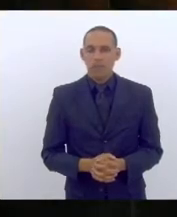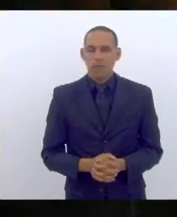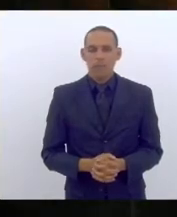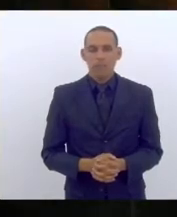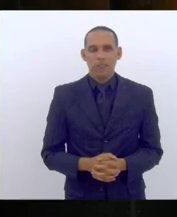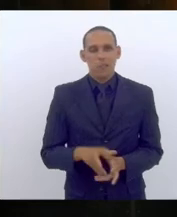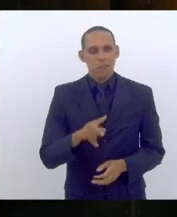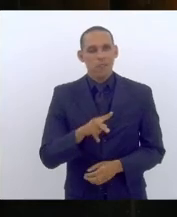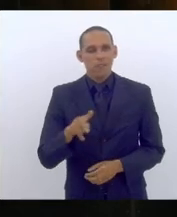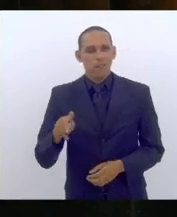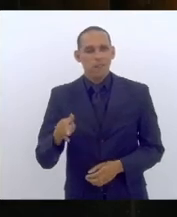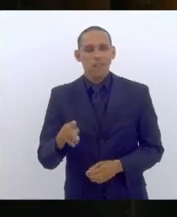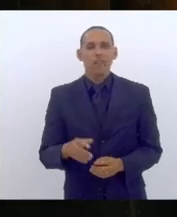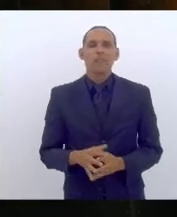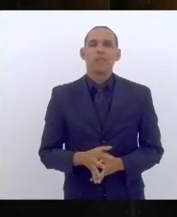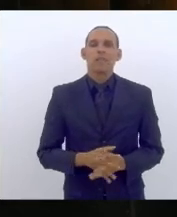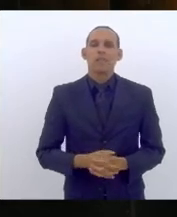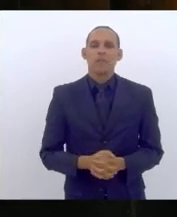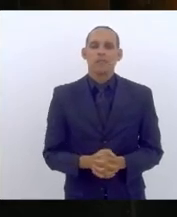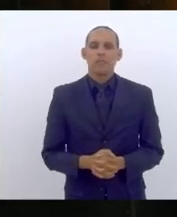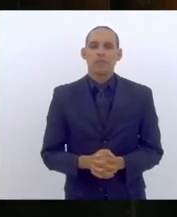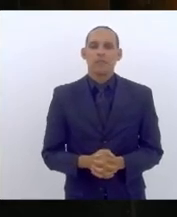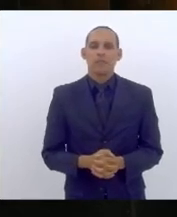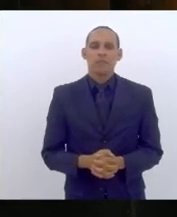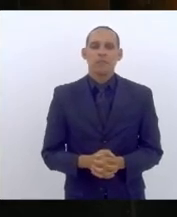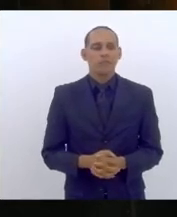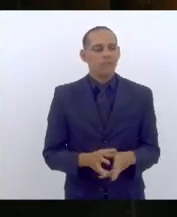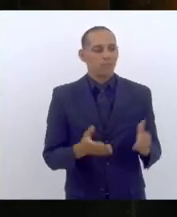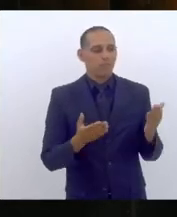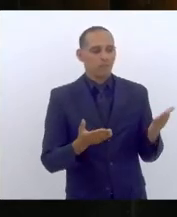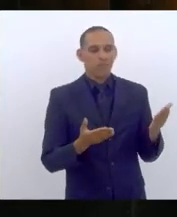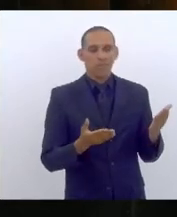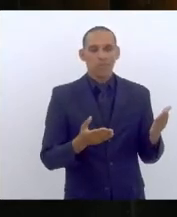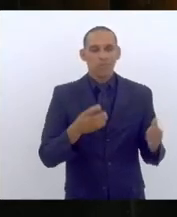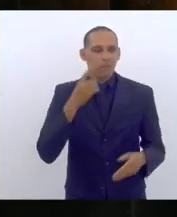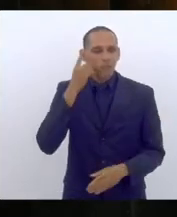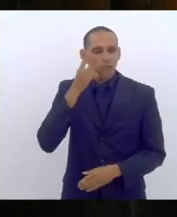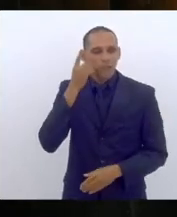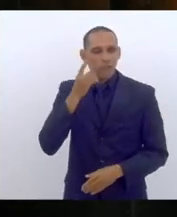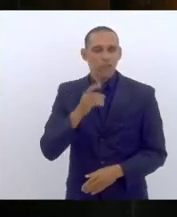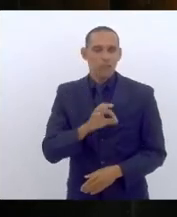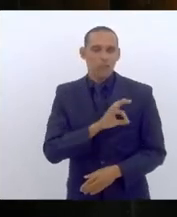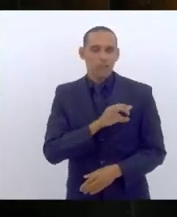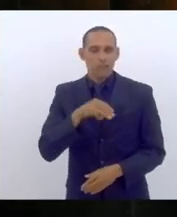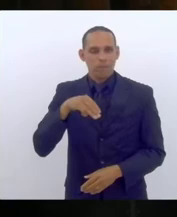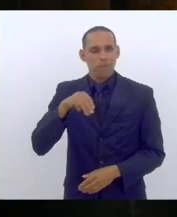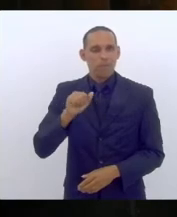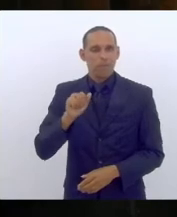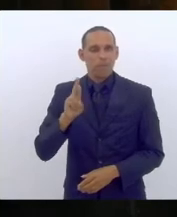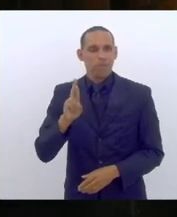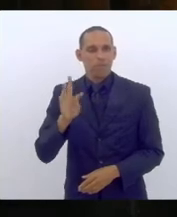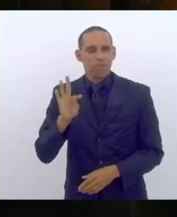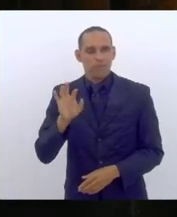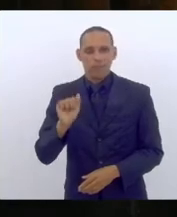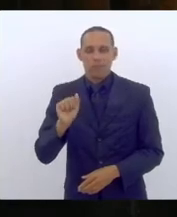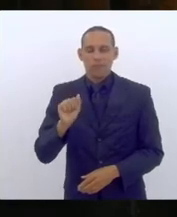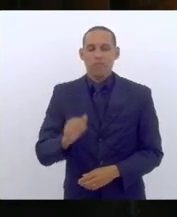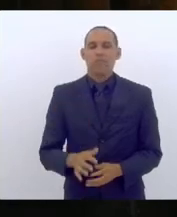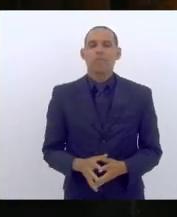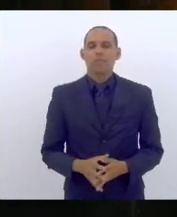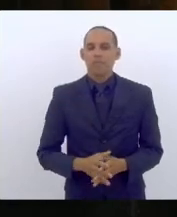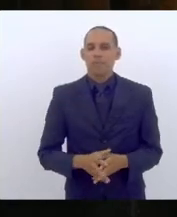senhora presidente em exercício deputada Marta Rocha